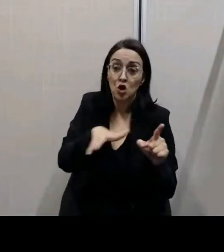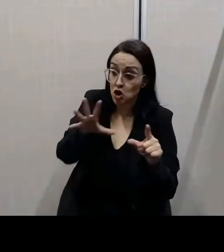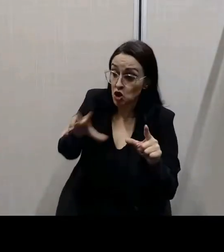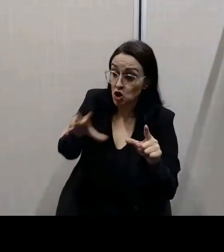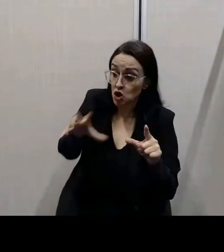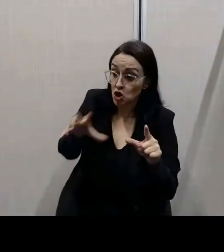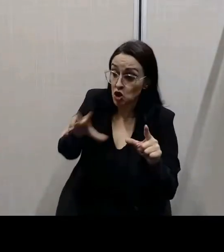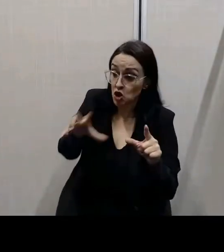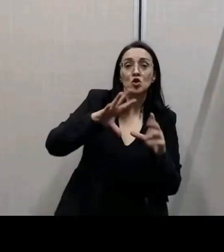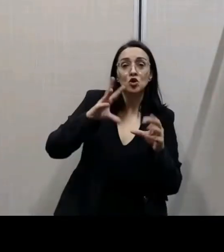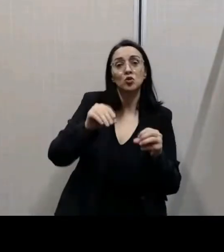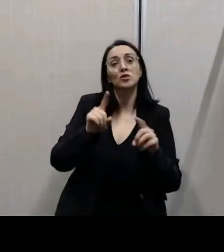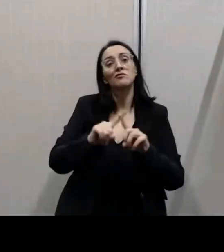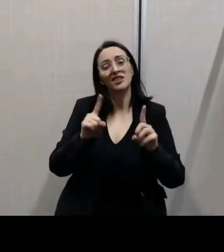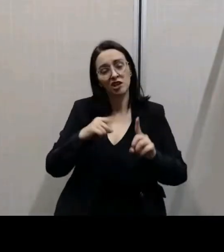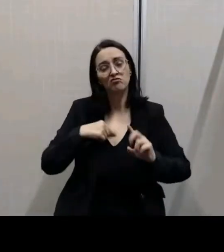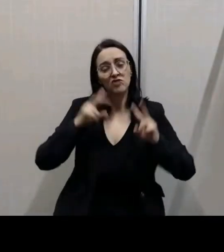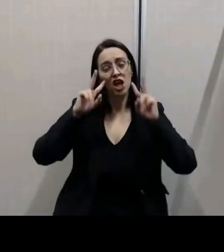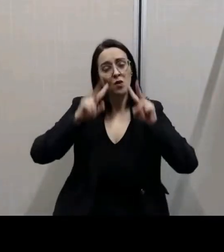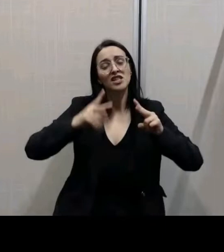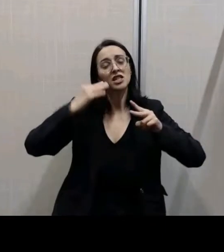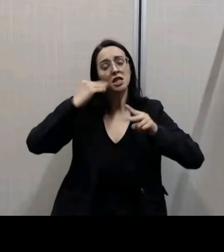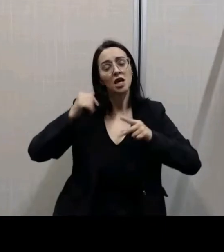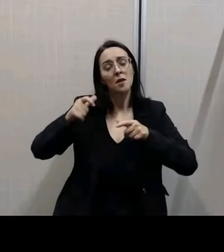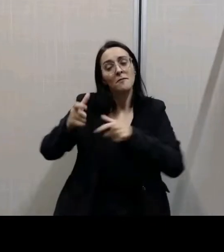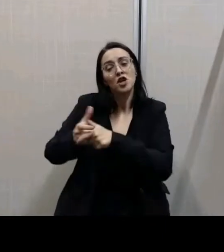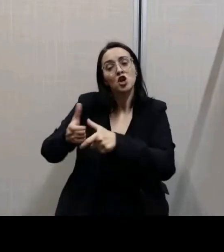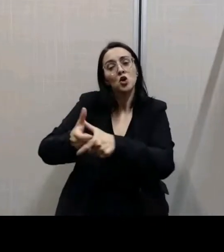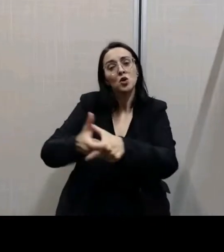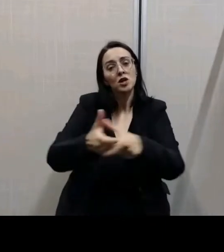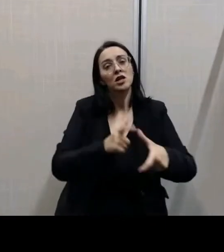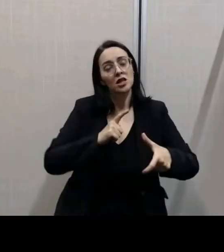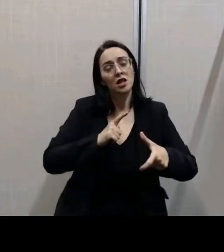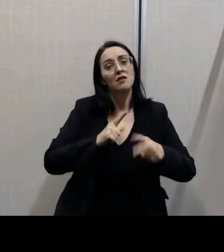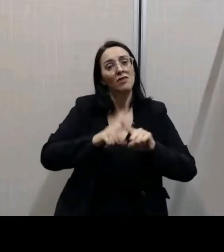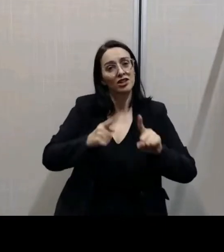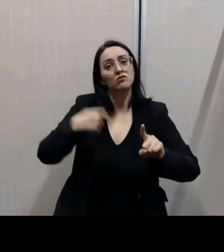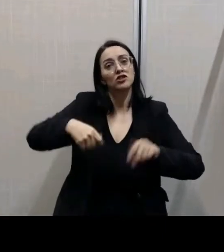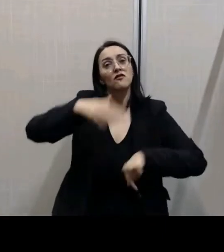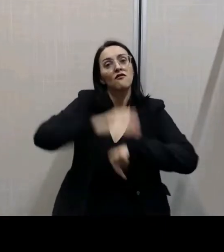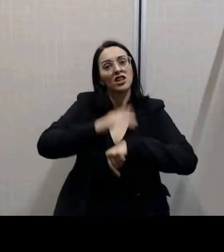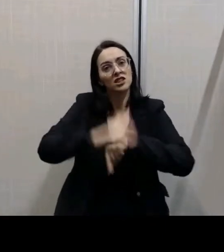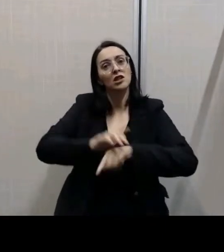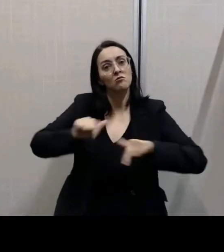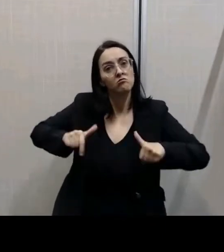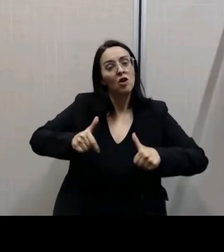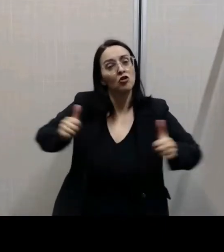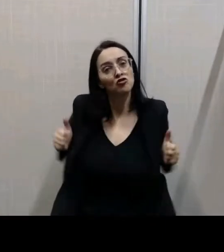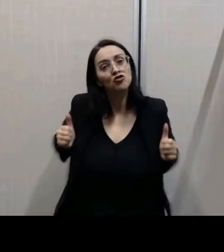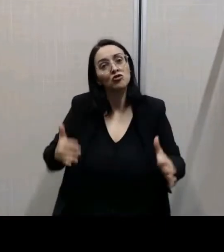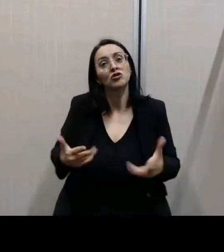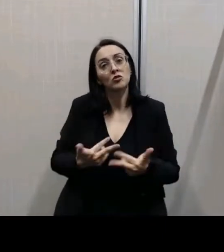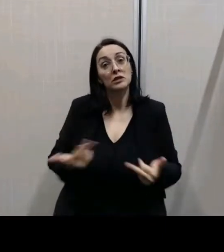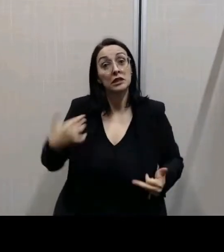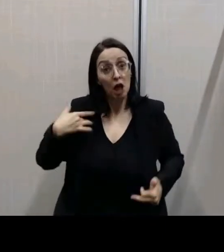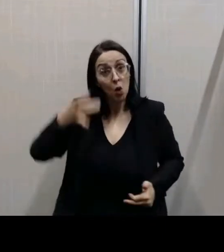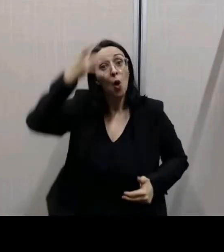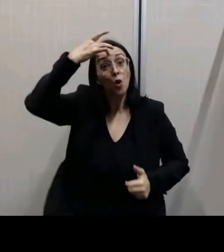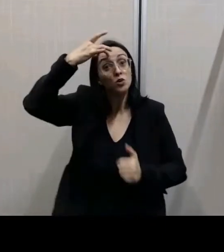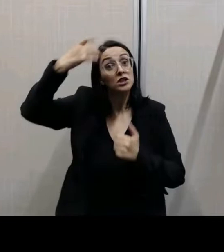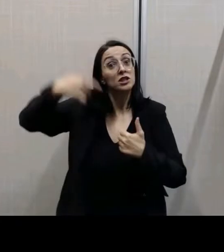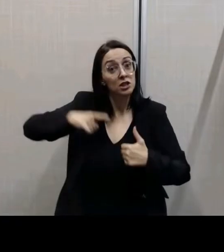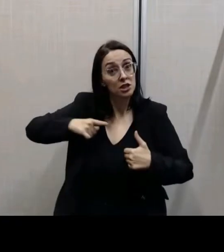todas. Só que eu tenho que ter conhecimento das outras minorias para que eu possa fazer alguma coisa sobre isso. E a partir do momento que a gente tem